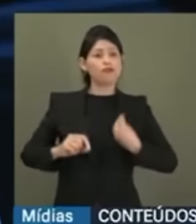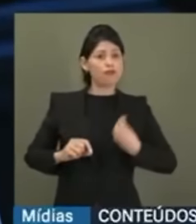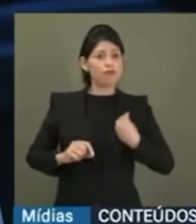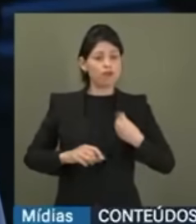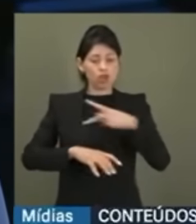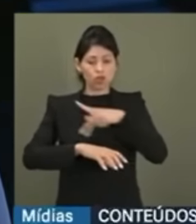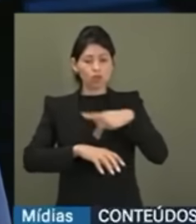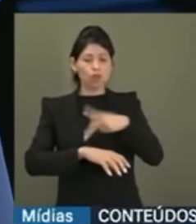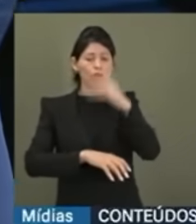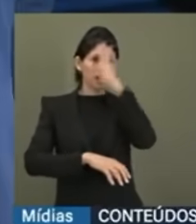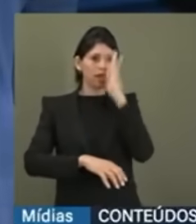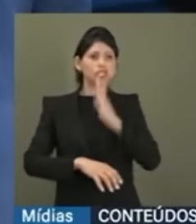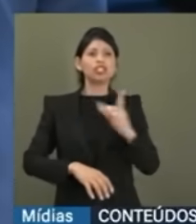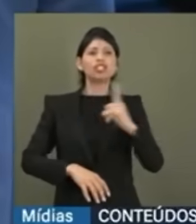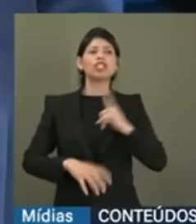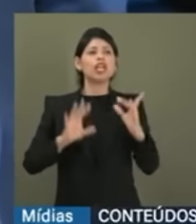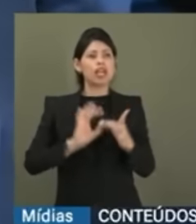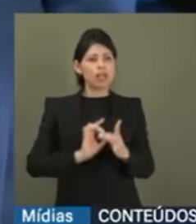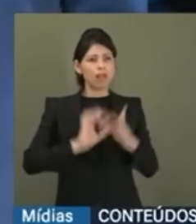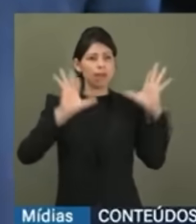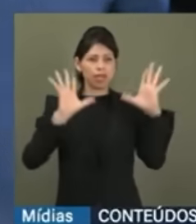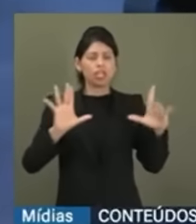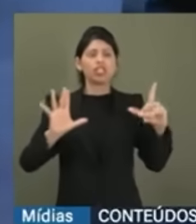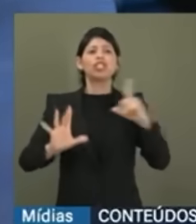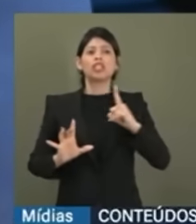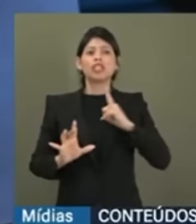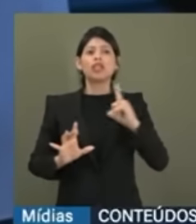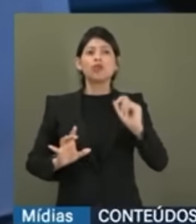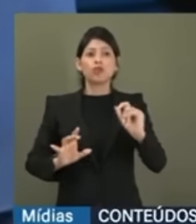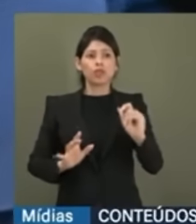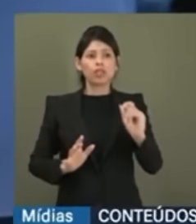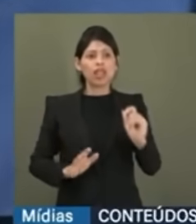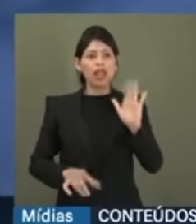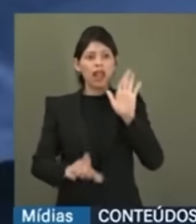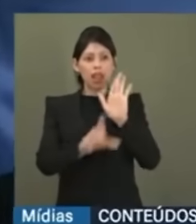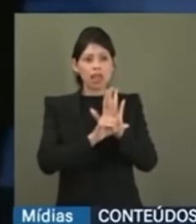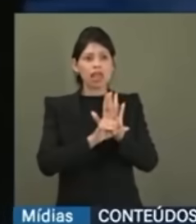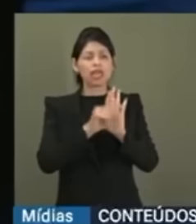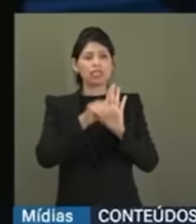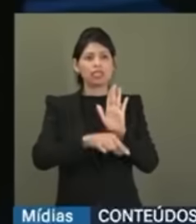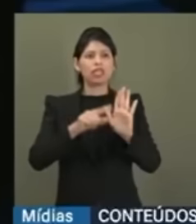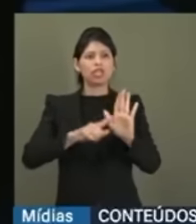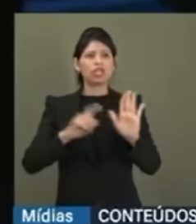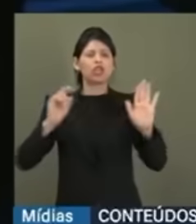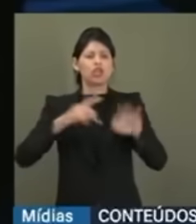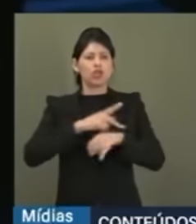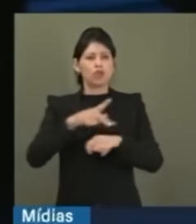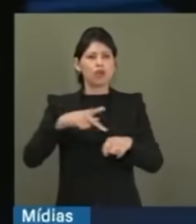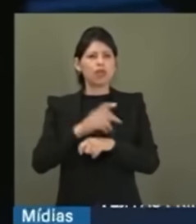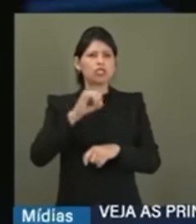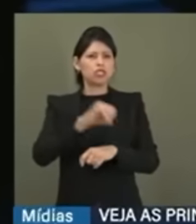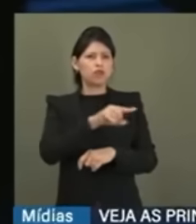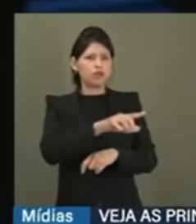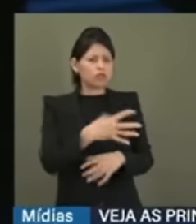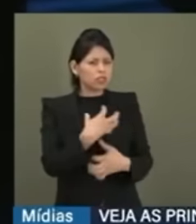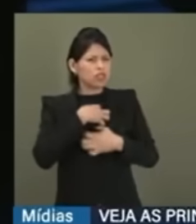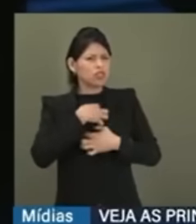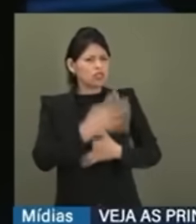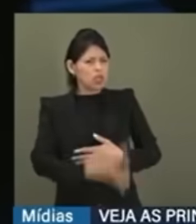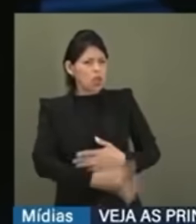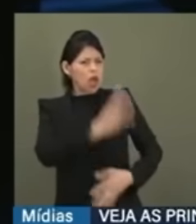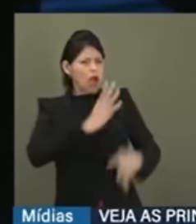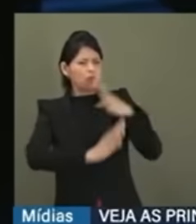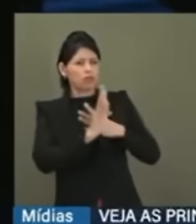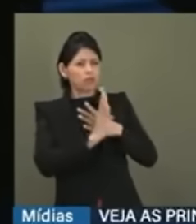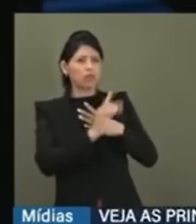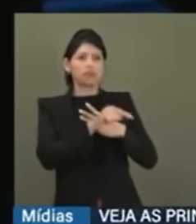liberdade já existem leis nesse país onde se você se sente ofendido por por alguém você corre lá vai